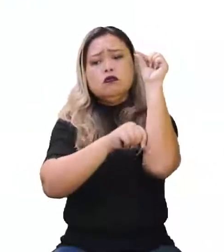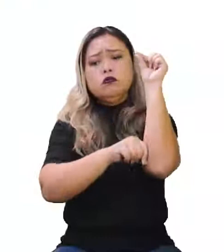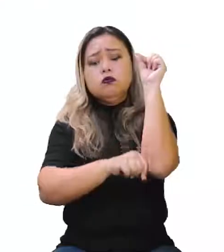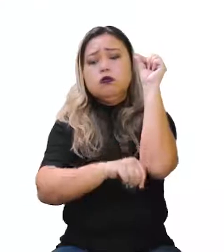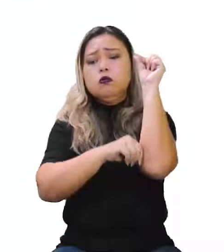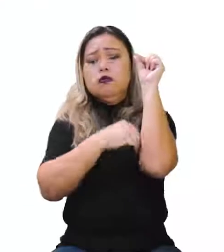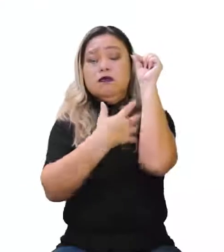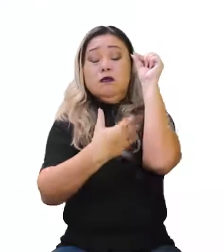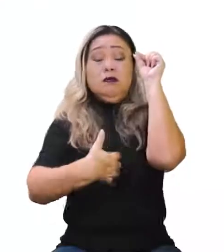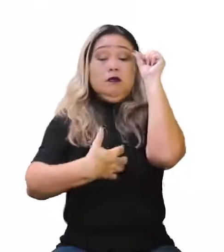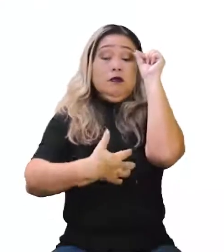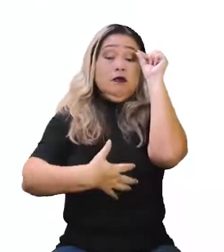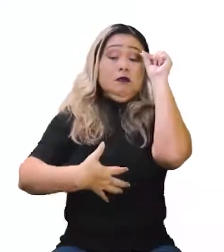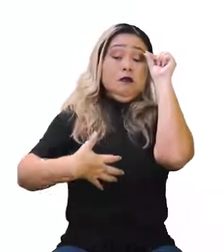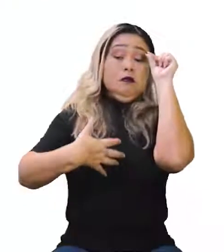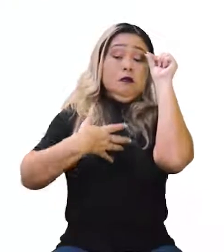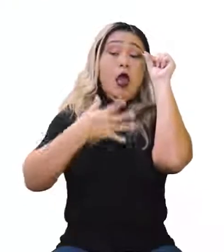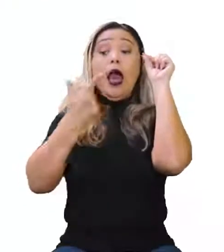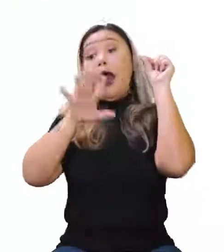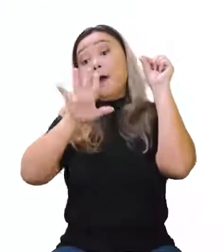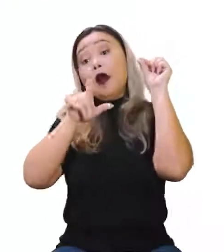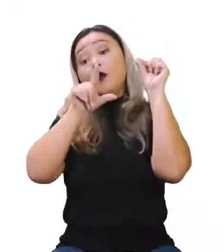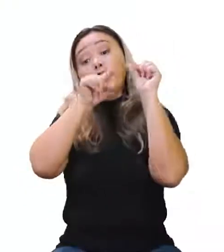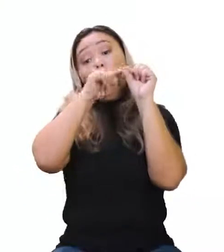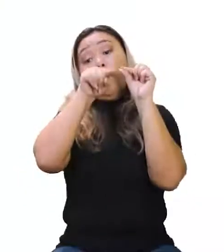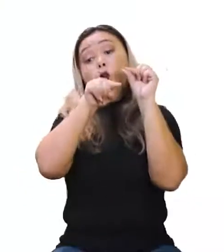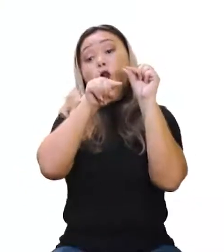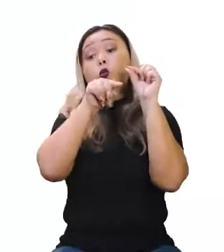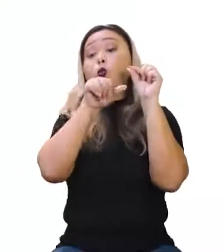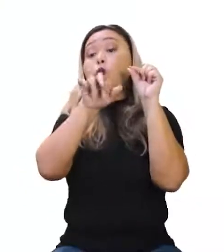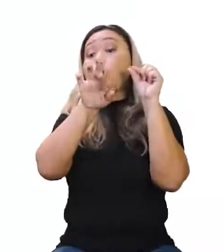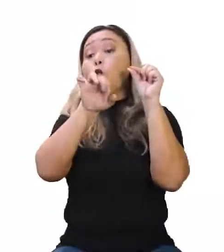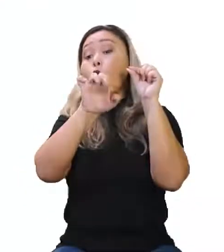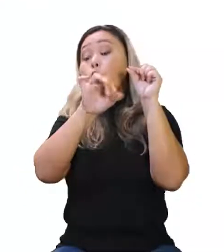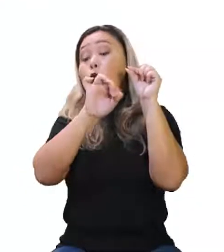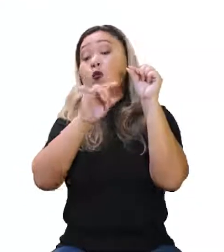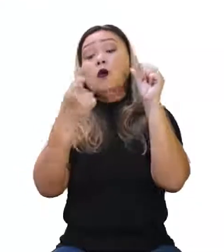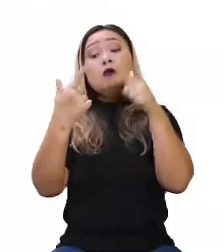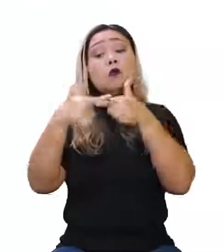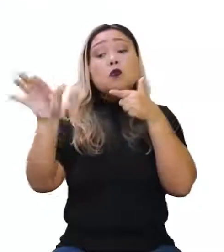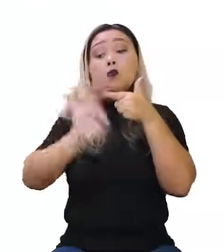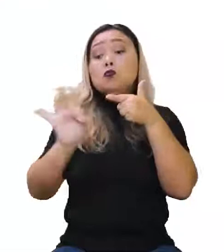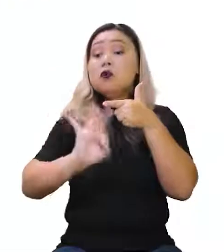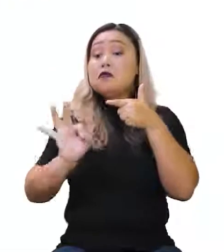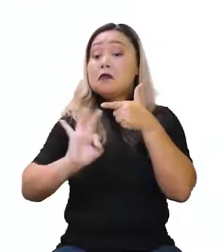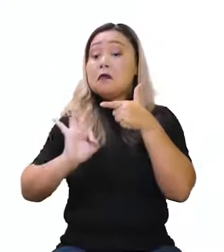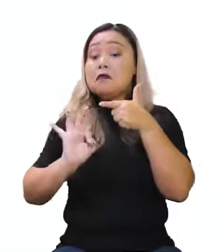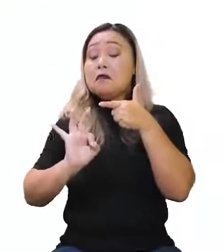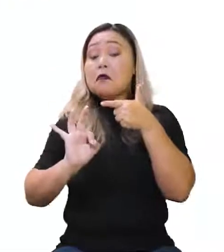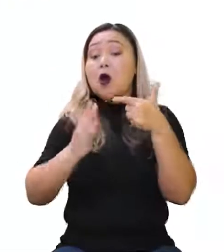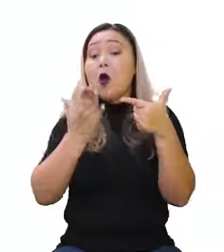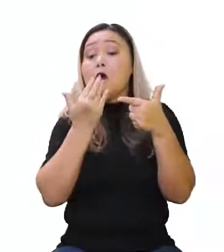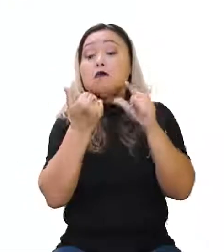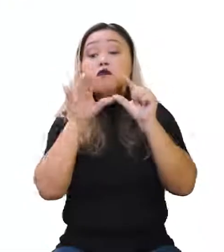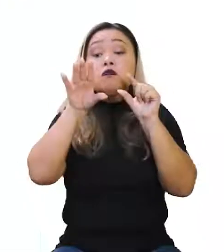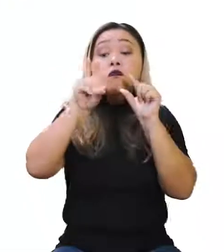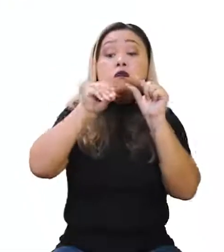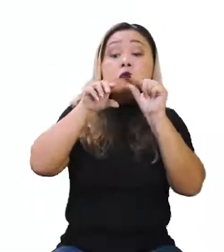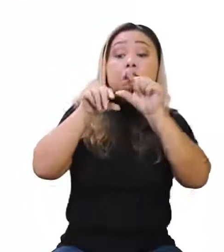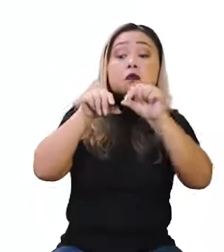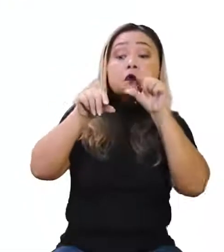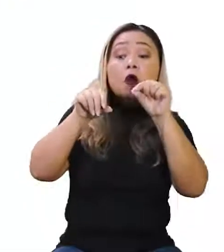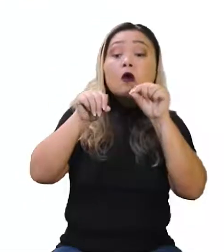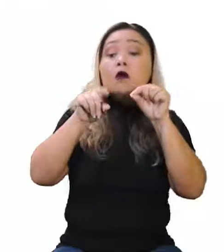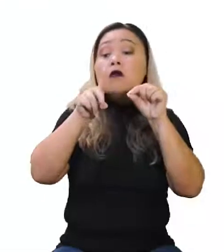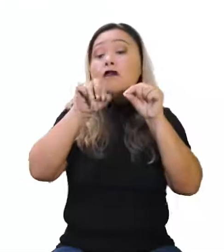animal, apesar da sua rusticidade. É um animal rústico que não tem problema em comer vegetais,